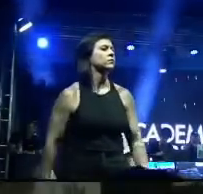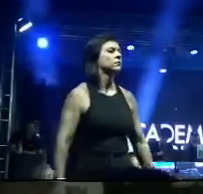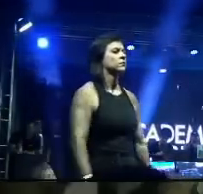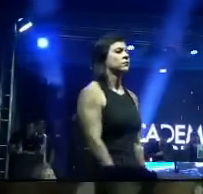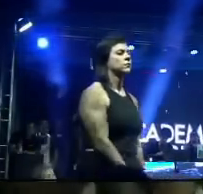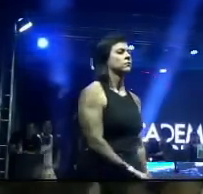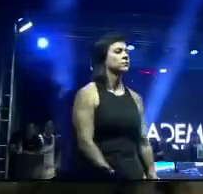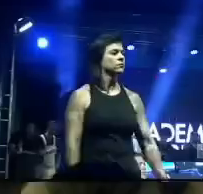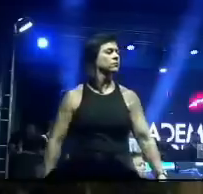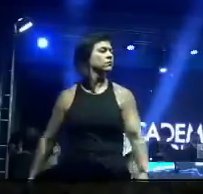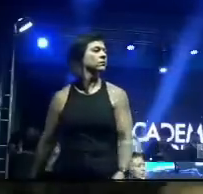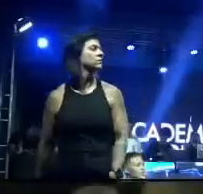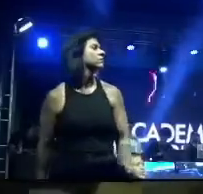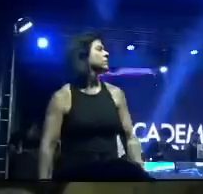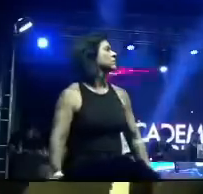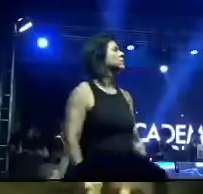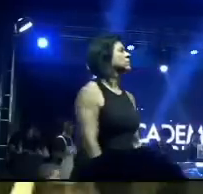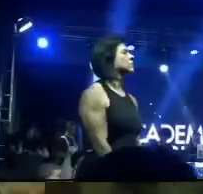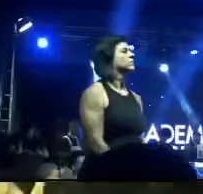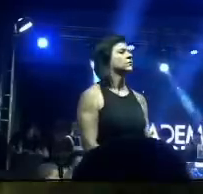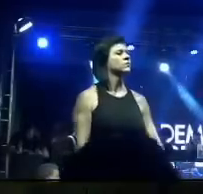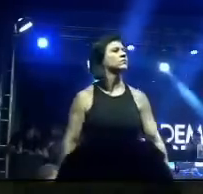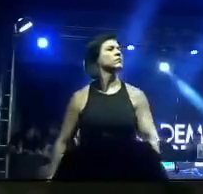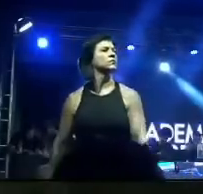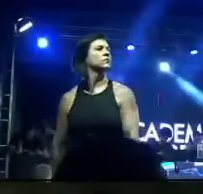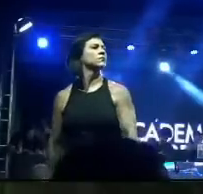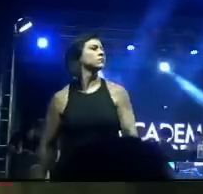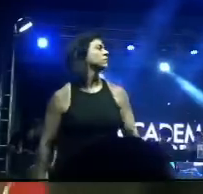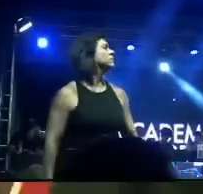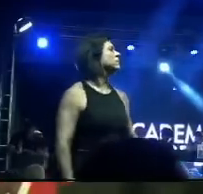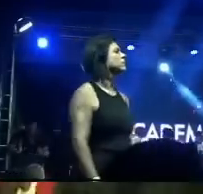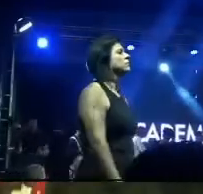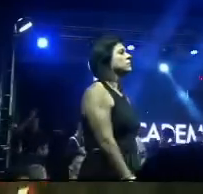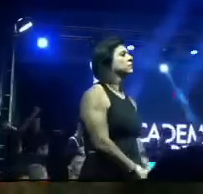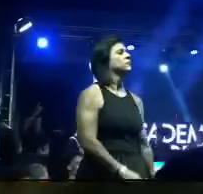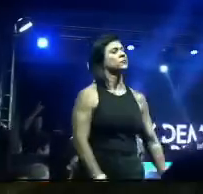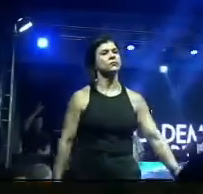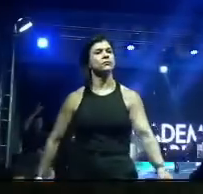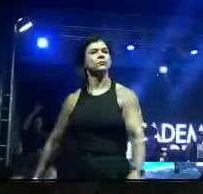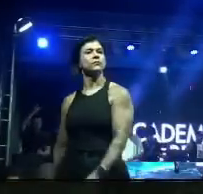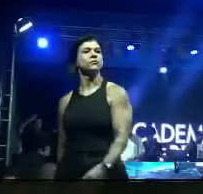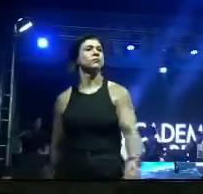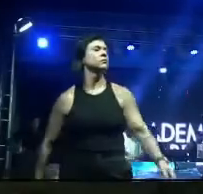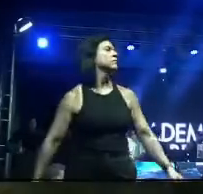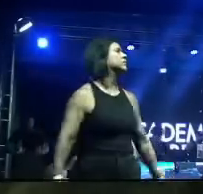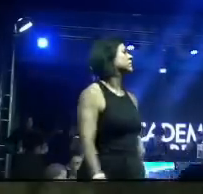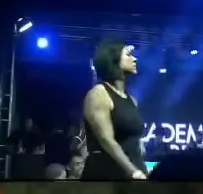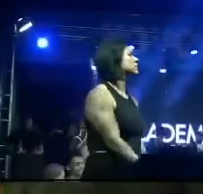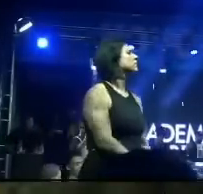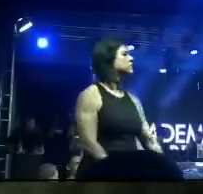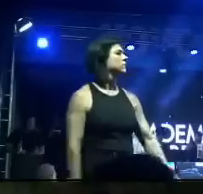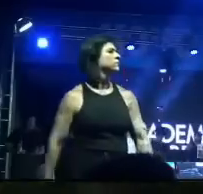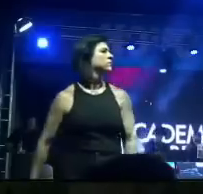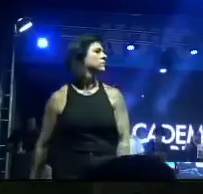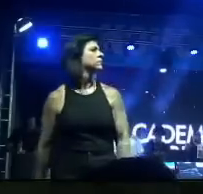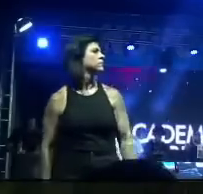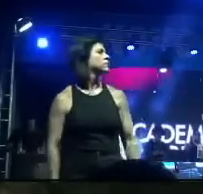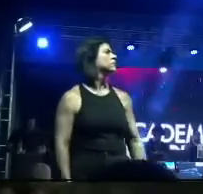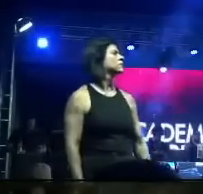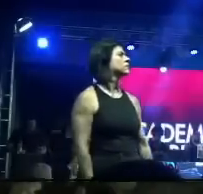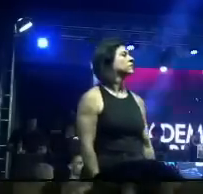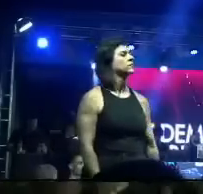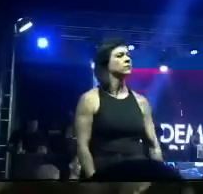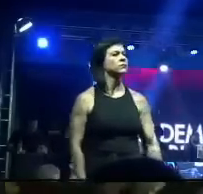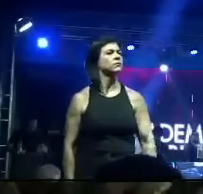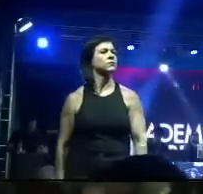132 quilos Tá tranquilo Na gastação Você então aceita Fazendo freestyle Volgada nessa porra Tá ligado? Quando eu chego no mic Então